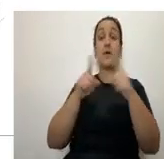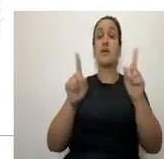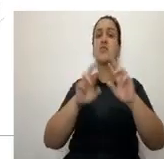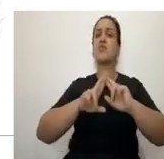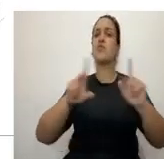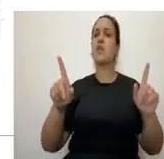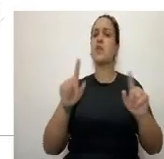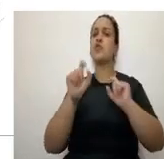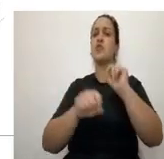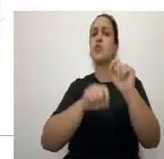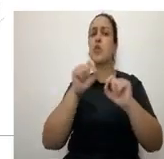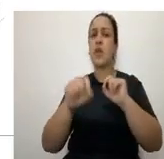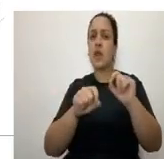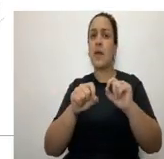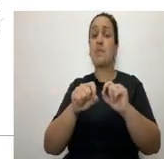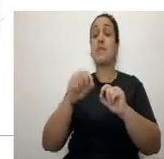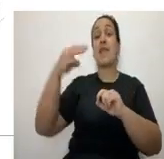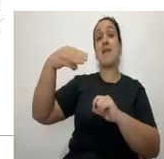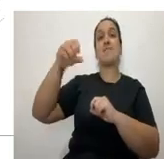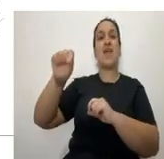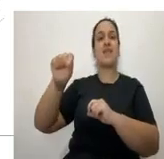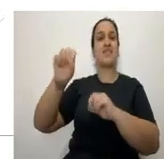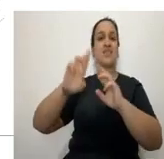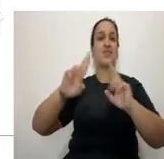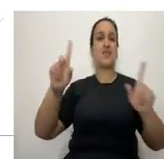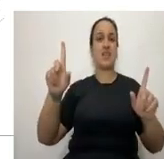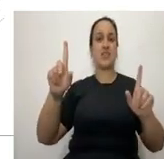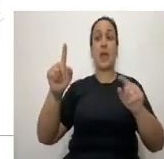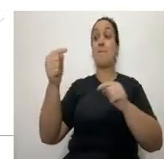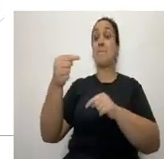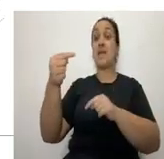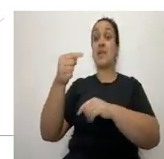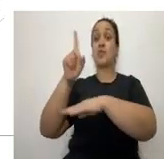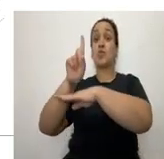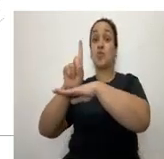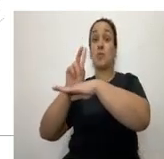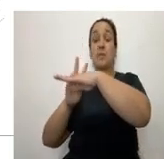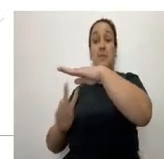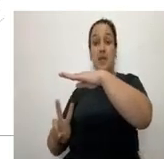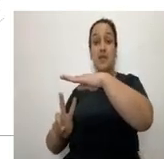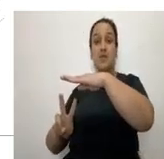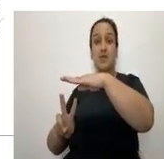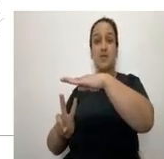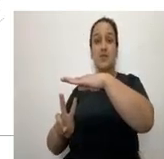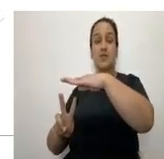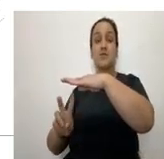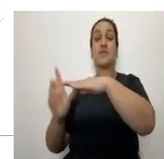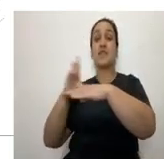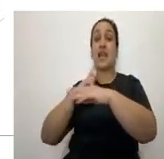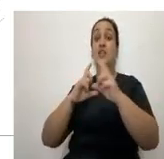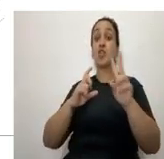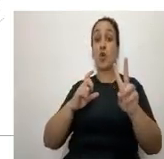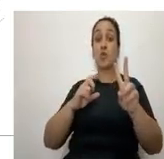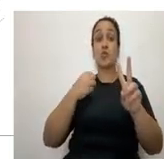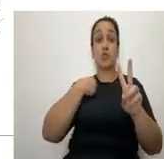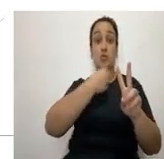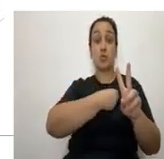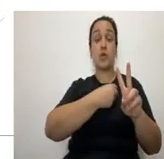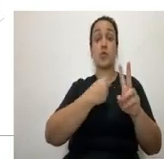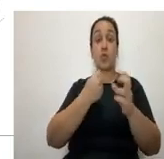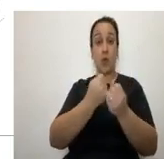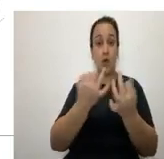do hidrogênio, mas o que difere dele é este daqui. Então, o primeiro elétron tem todos os números